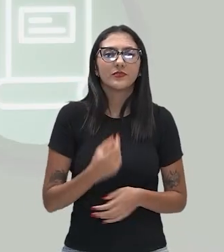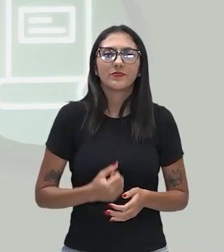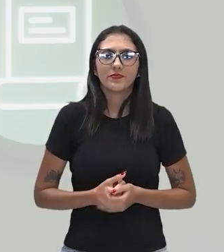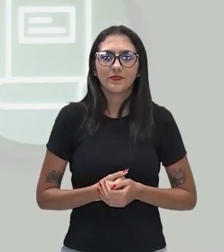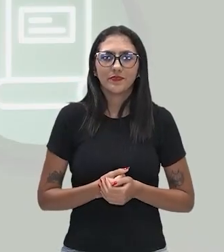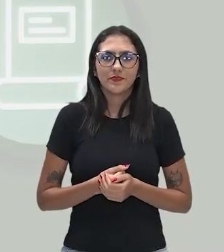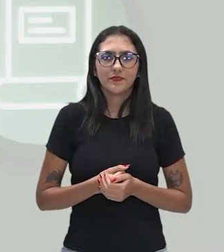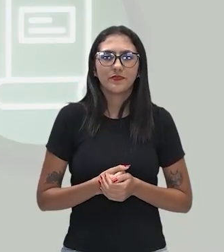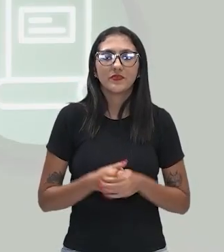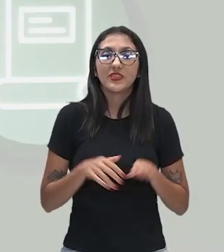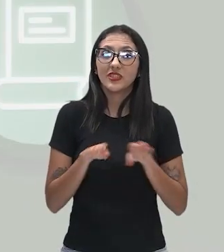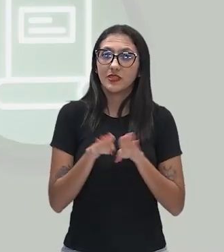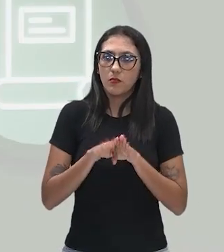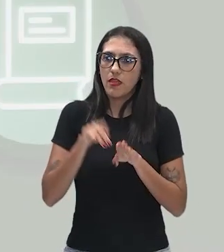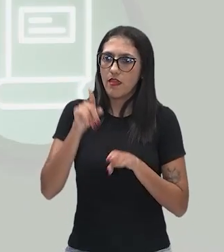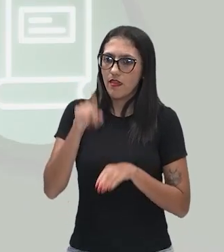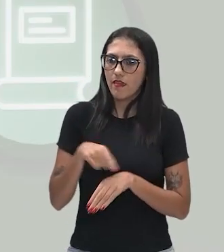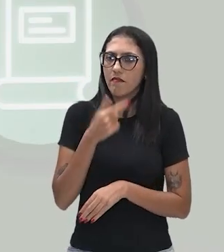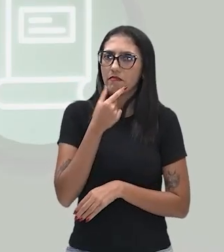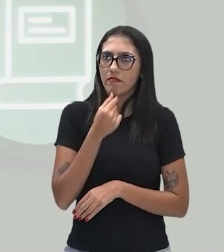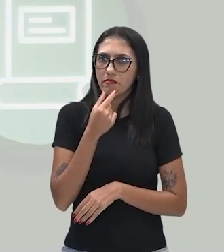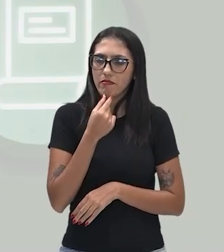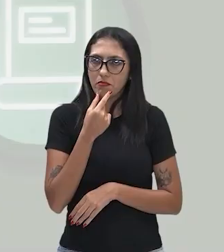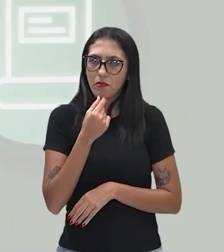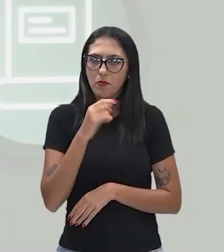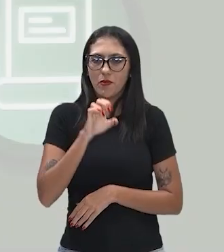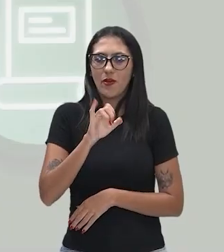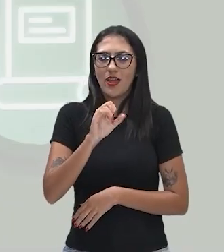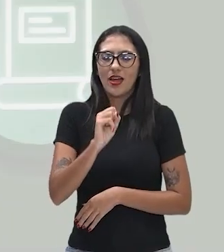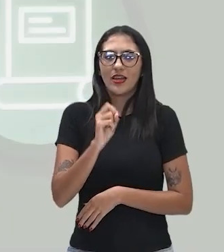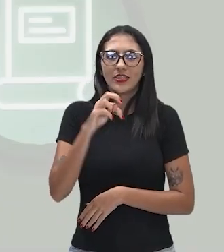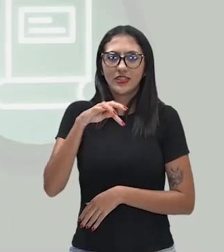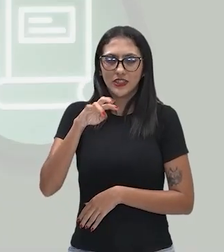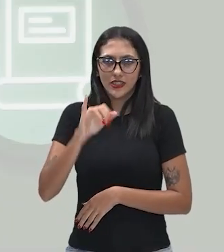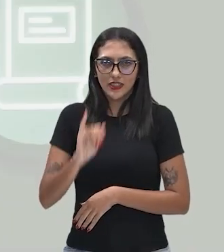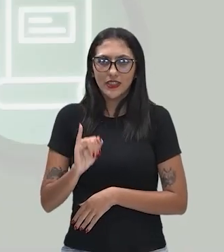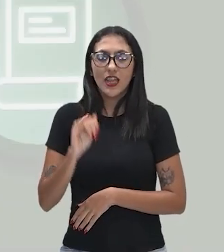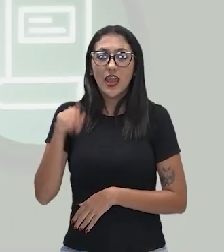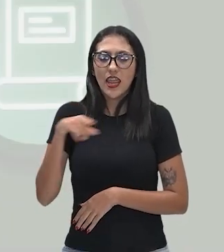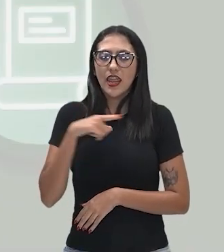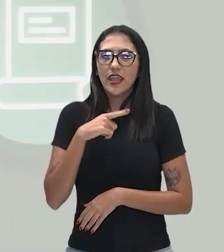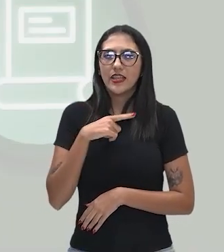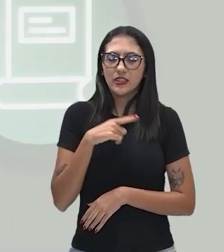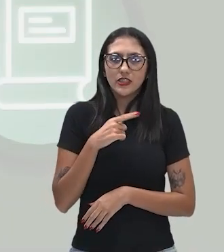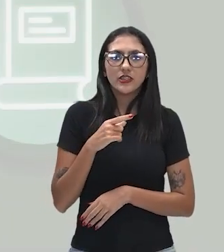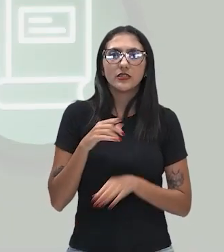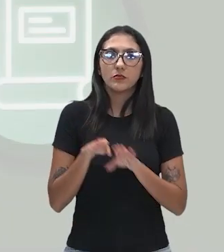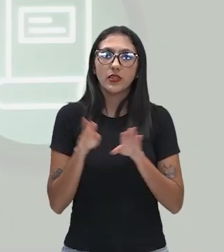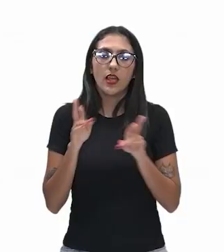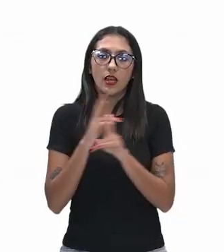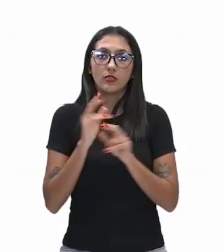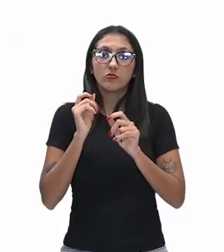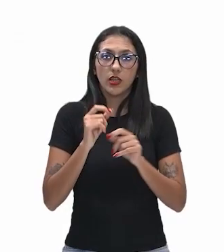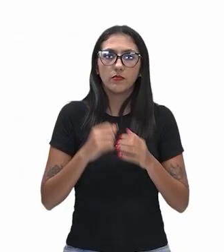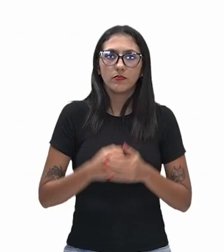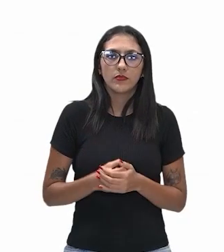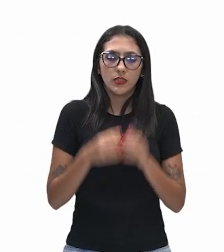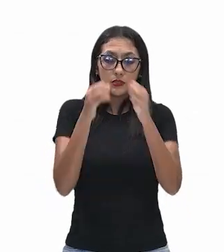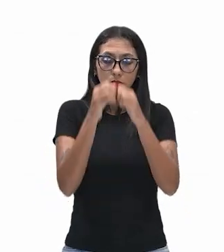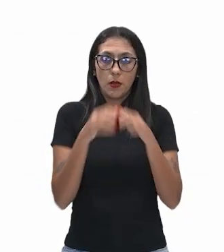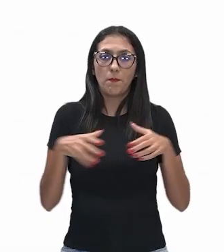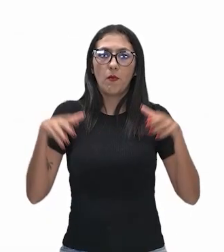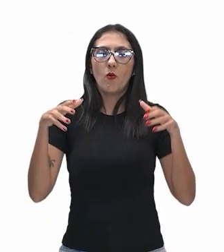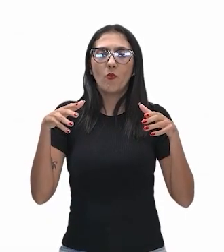também estava envolvido em um outro experimento. Ele estava envolvido no desenvolvimento da bomba atômica. Dá só uma olhada nessa